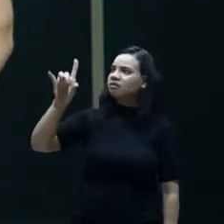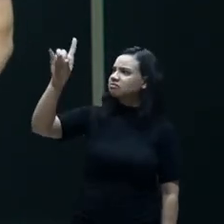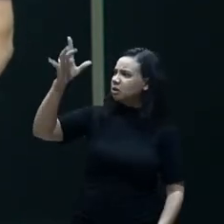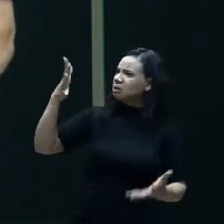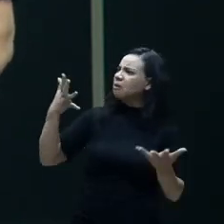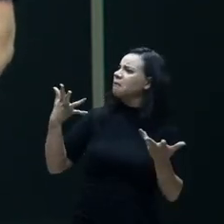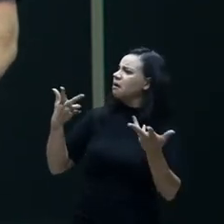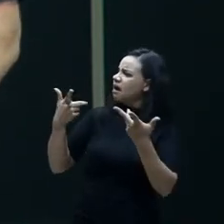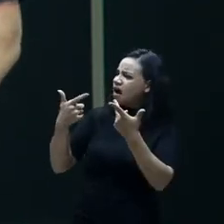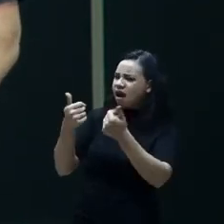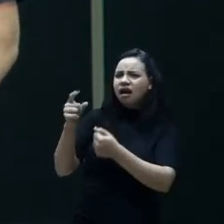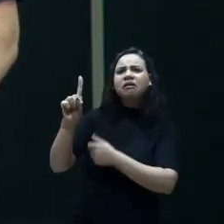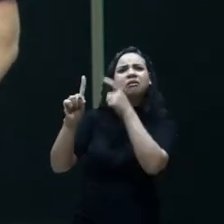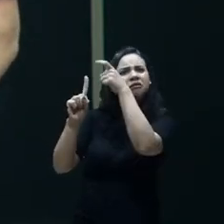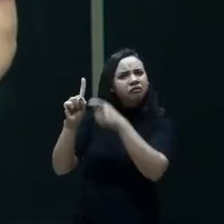lindas.